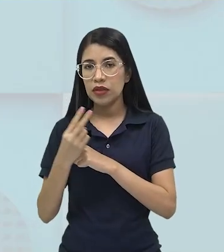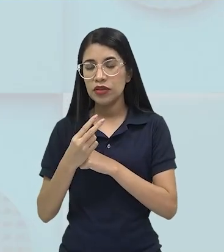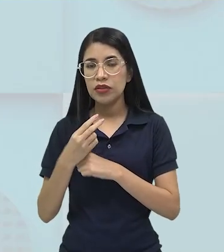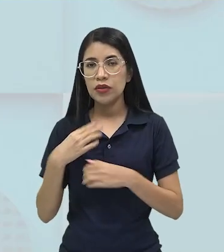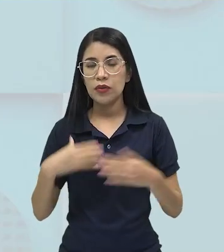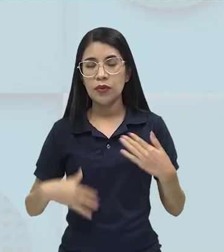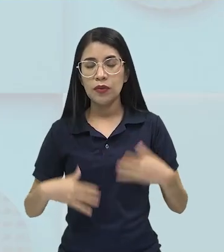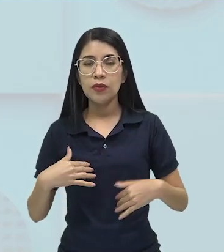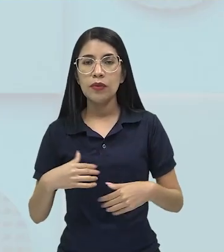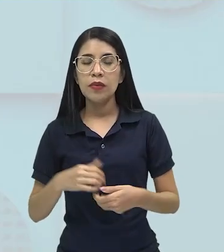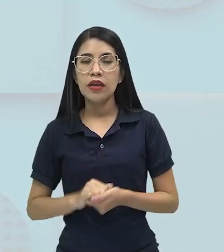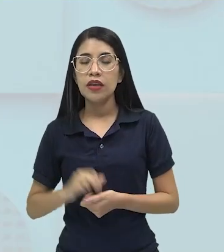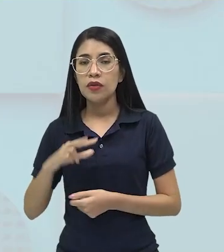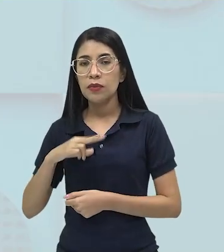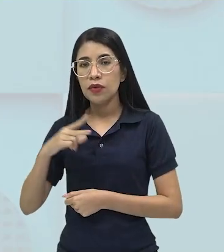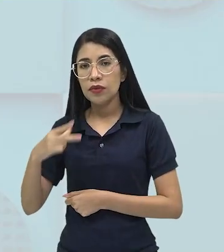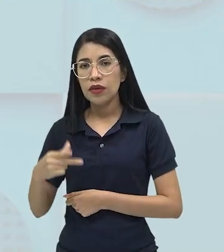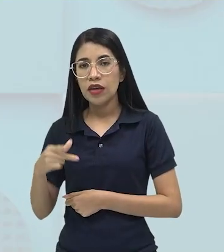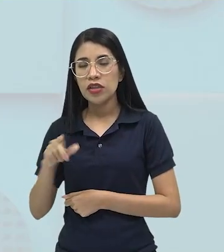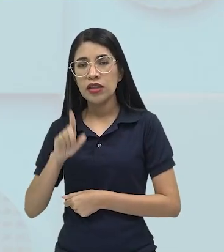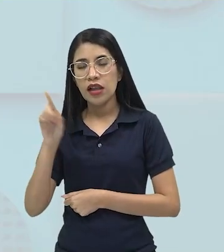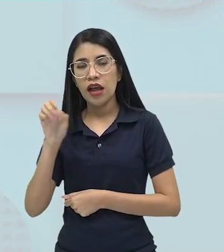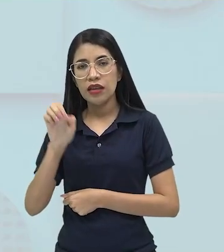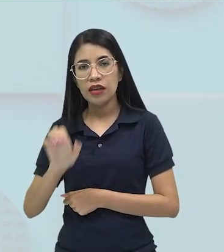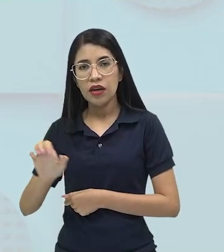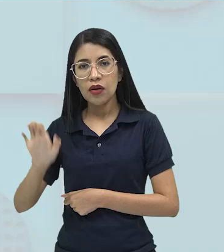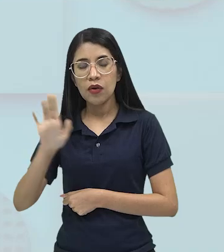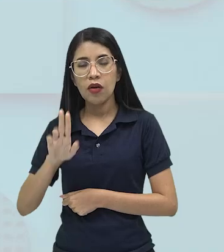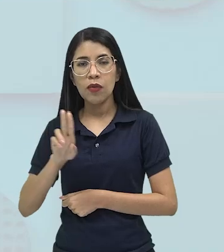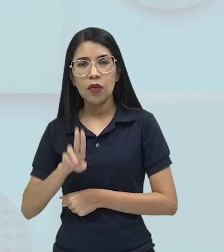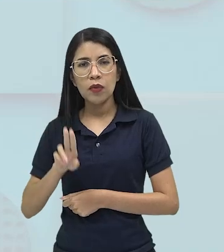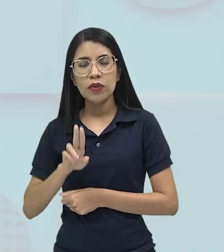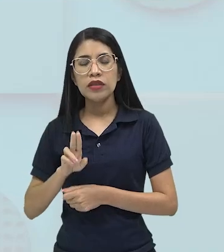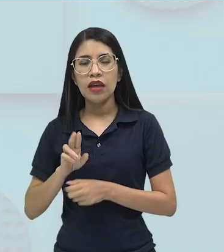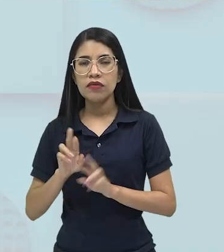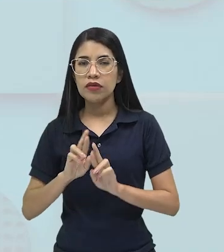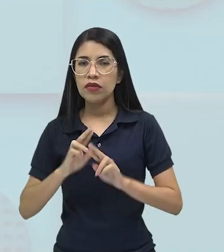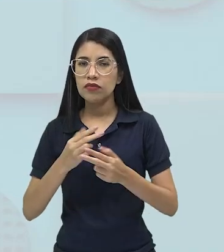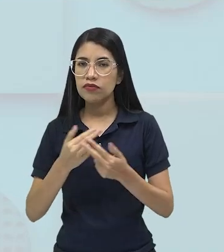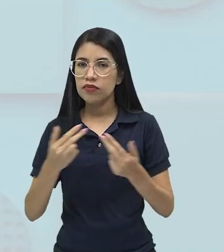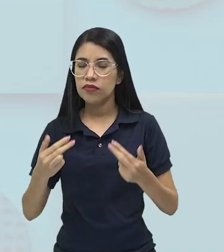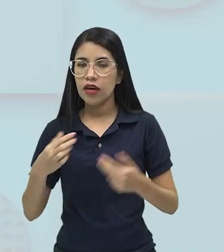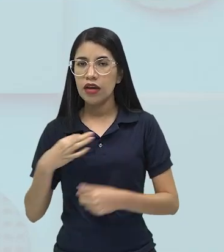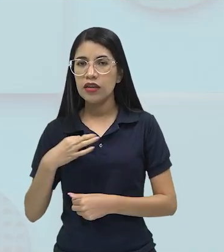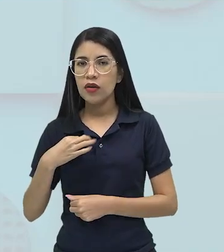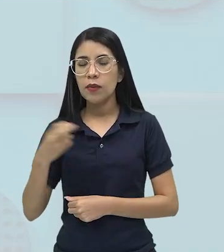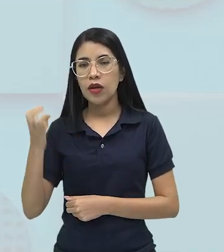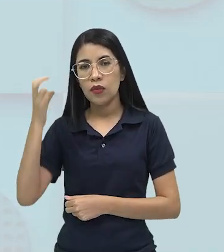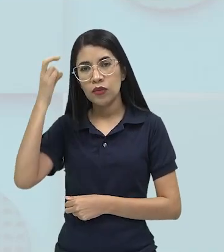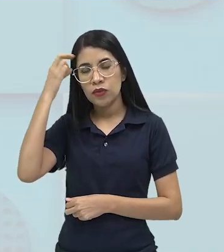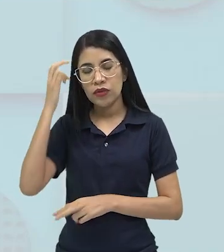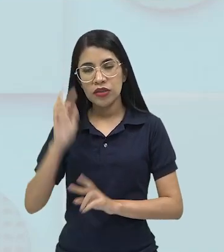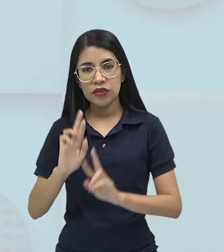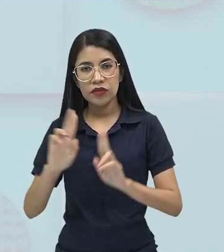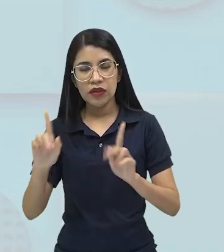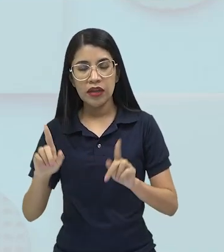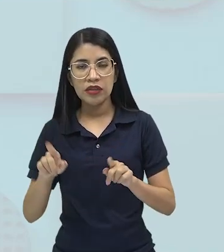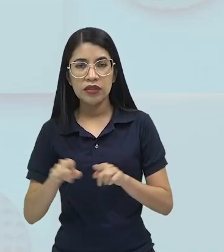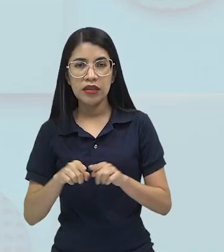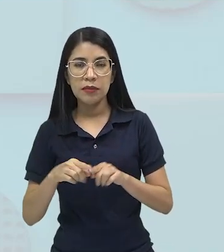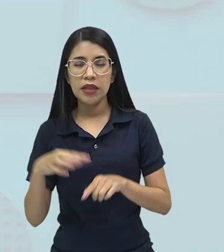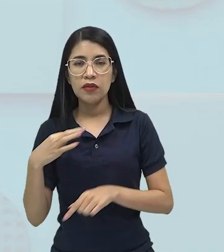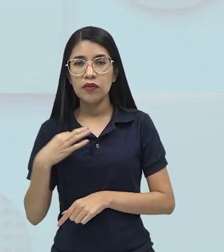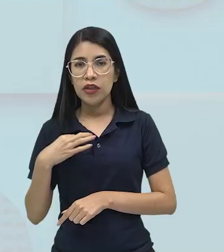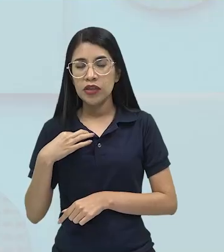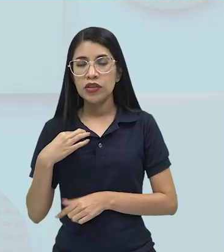caso o português veio lá da Europa, né? Cheio de cultura, de vestes e tantas outras